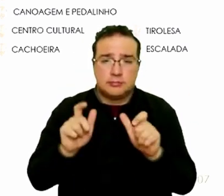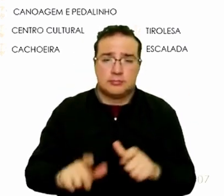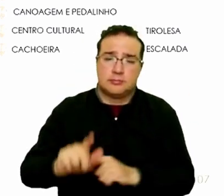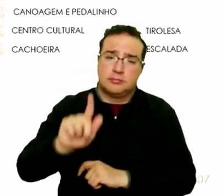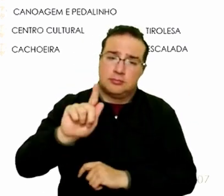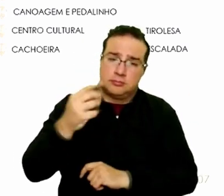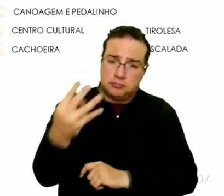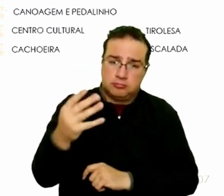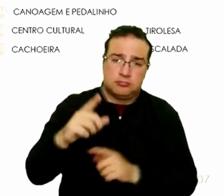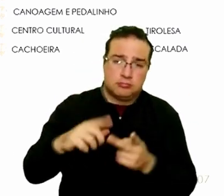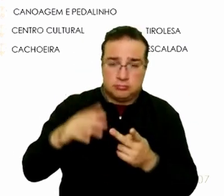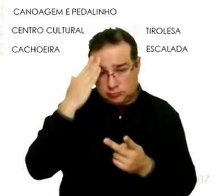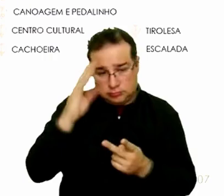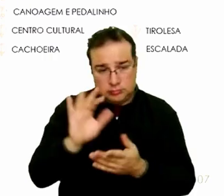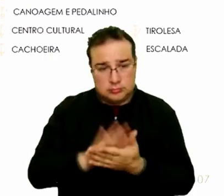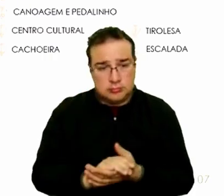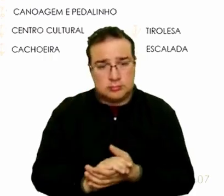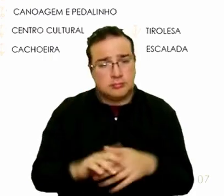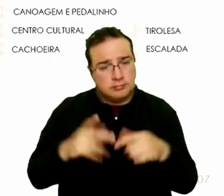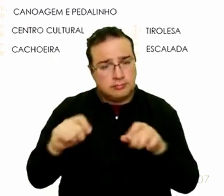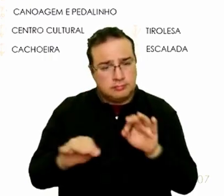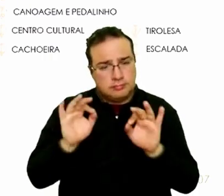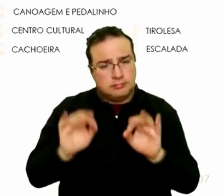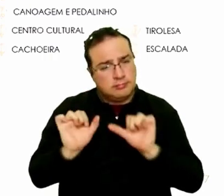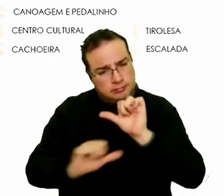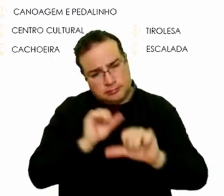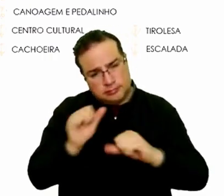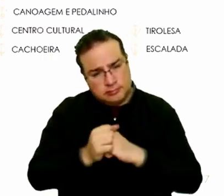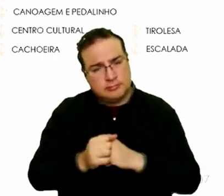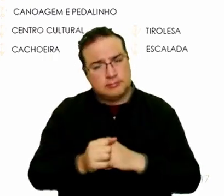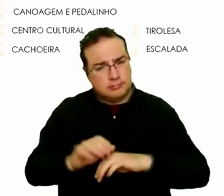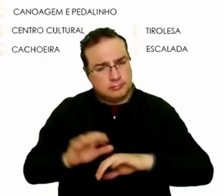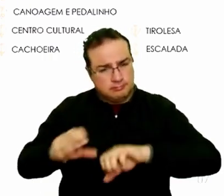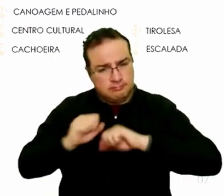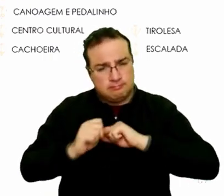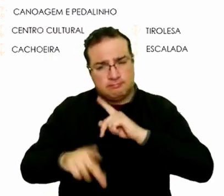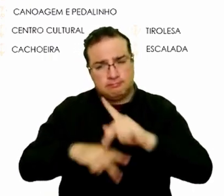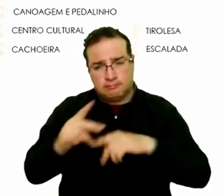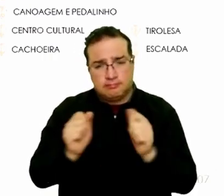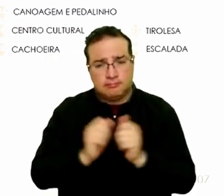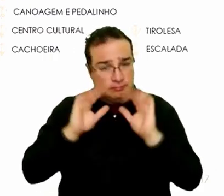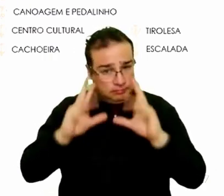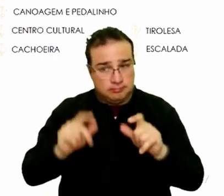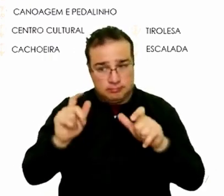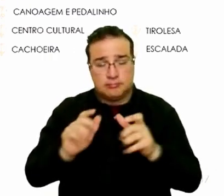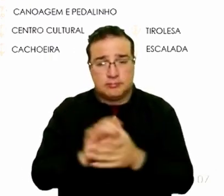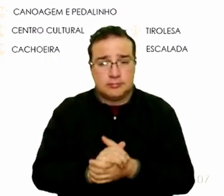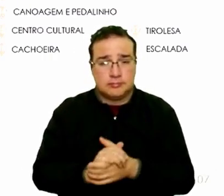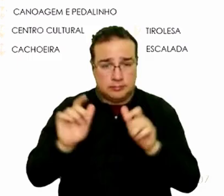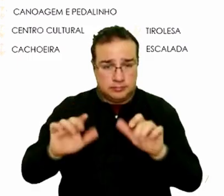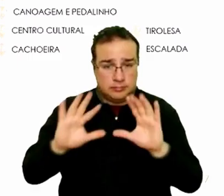Igapó 4. Então, é necessário essa mudança, essa apropriação pela população de todos